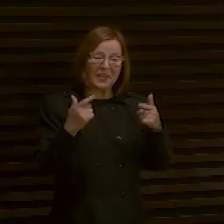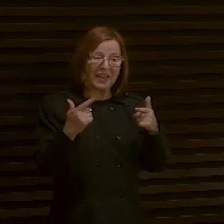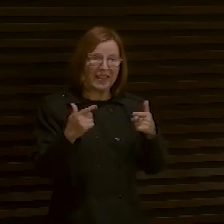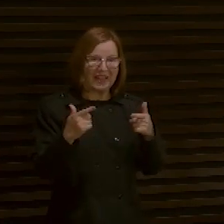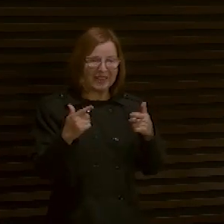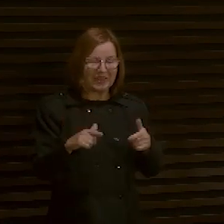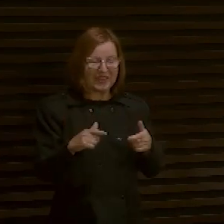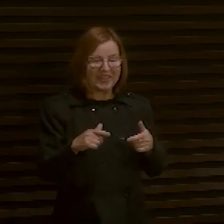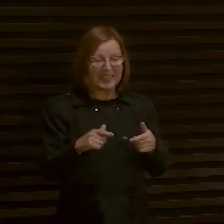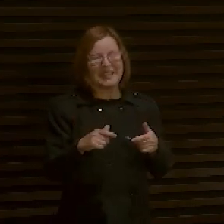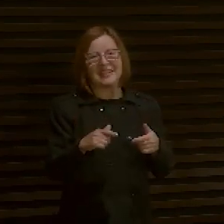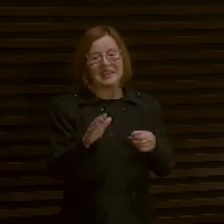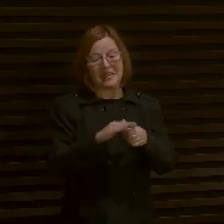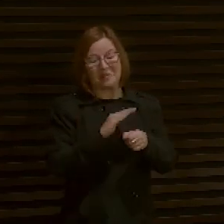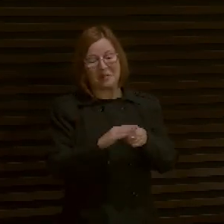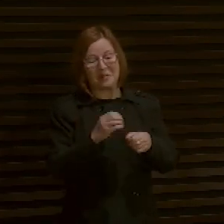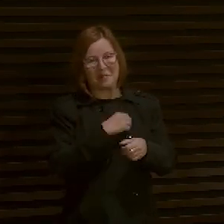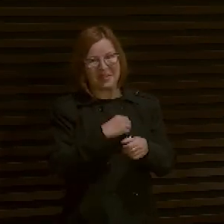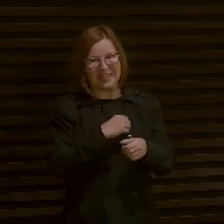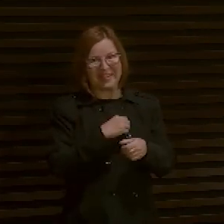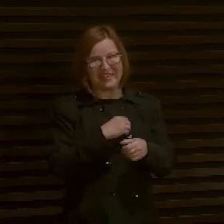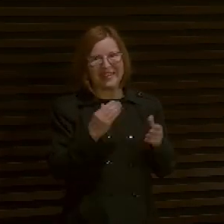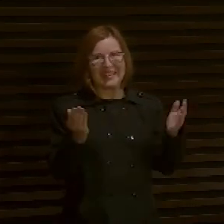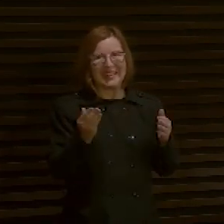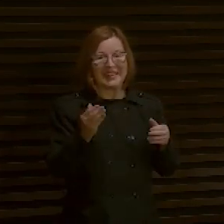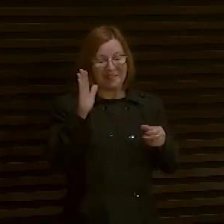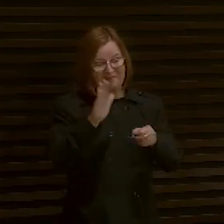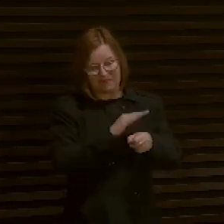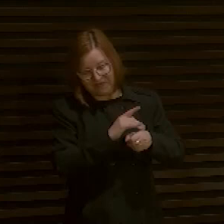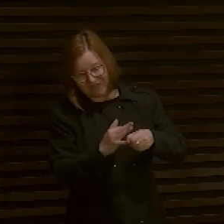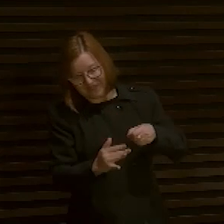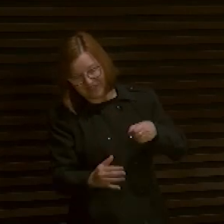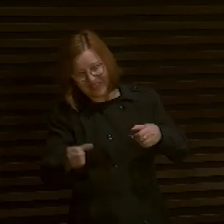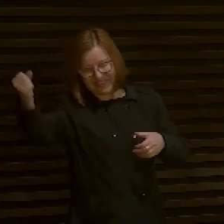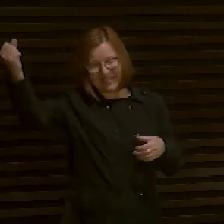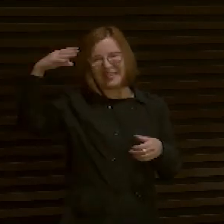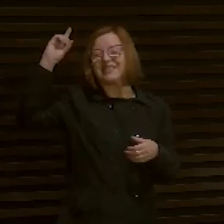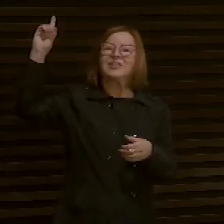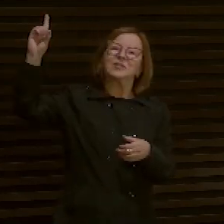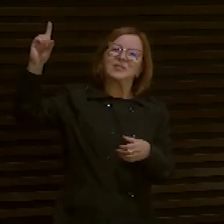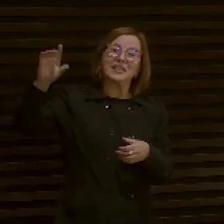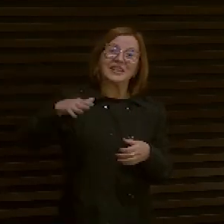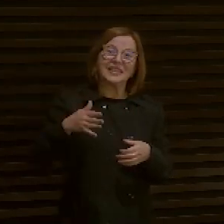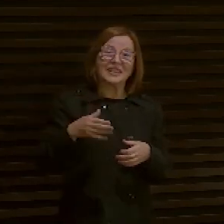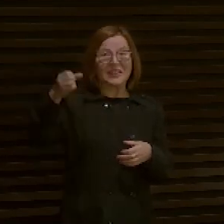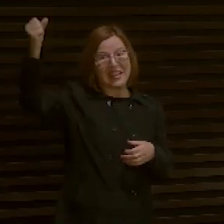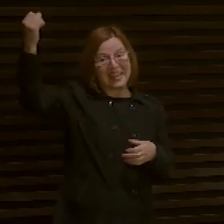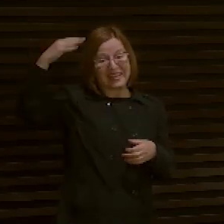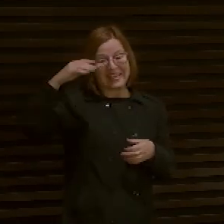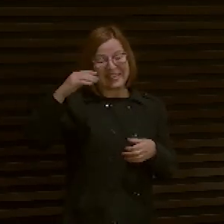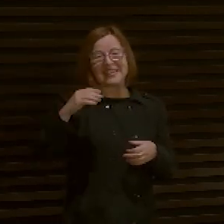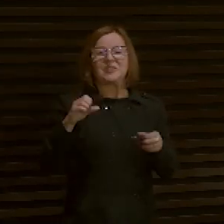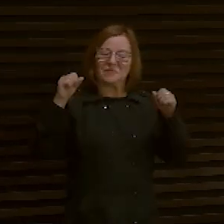A graça milagrosa de Deus. Então as boas novas são proclamadas pelos leprosos e o povo é